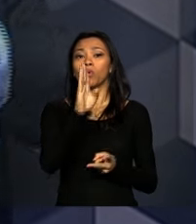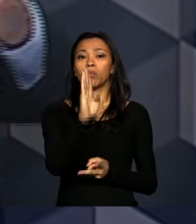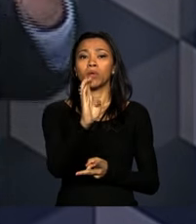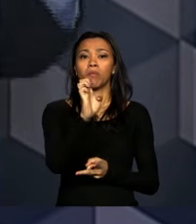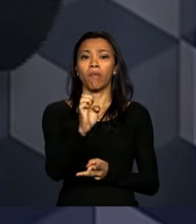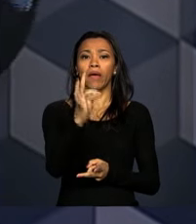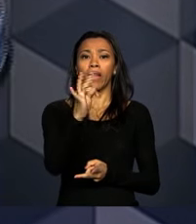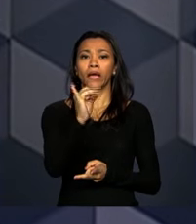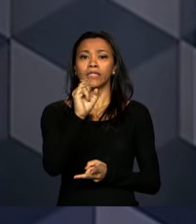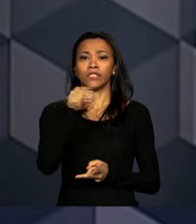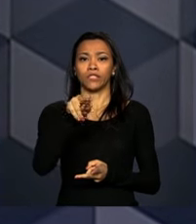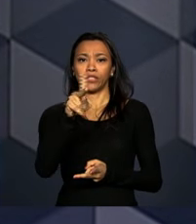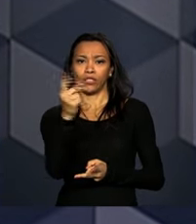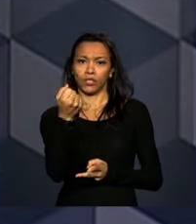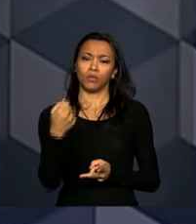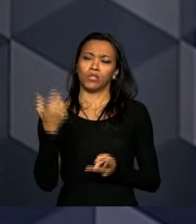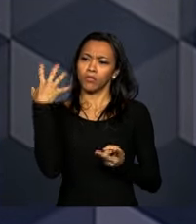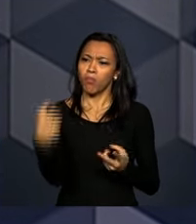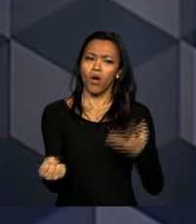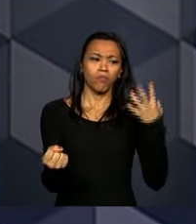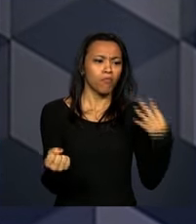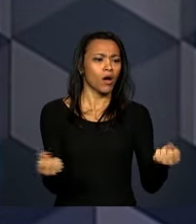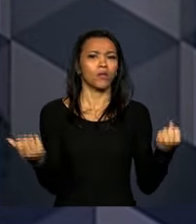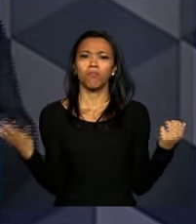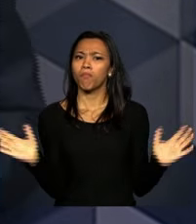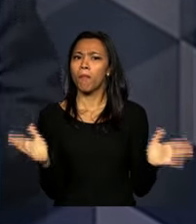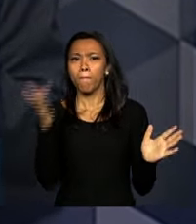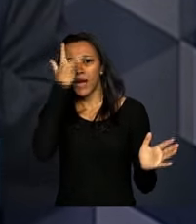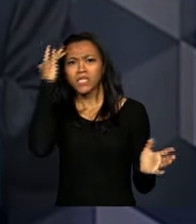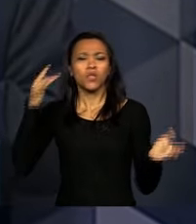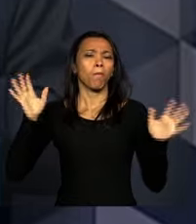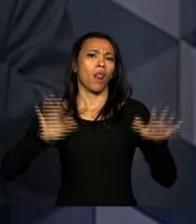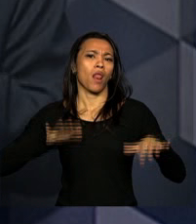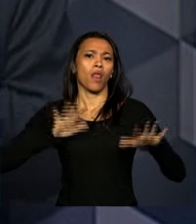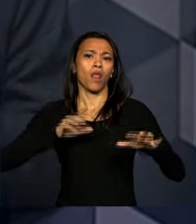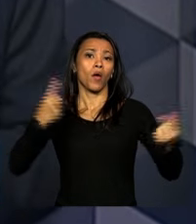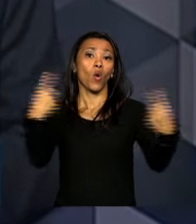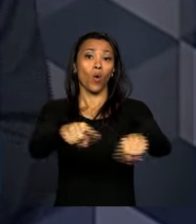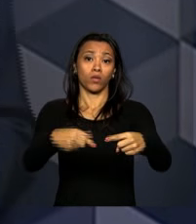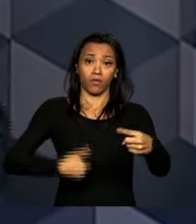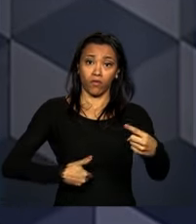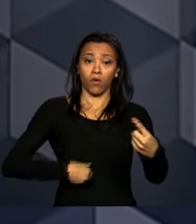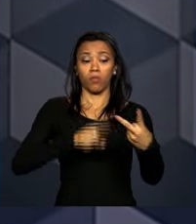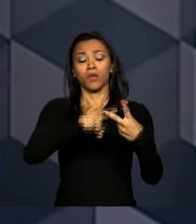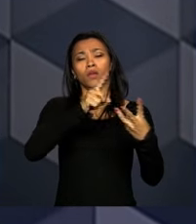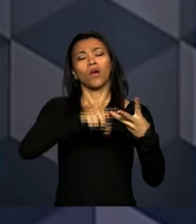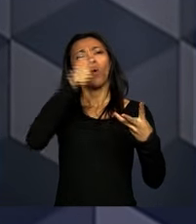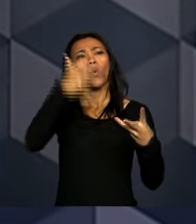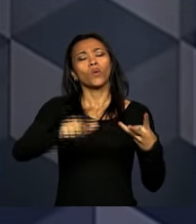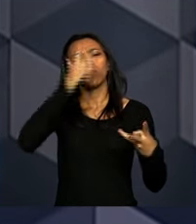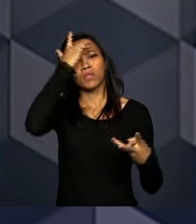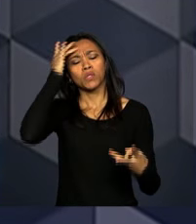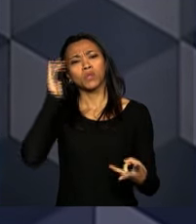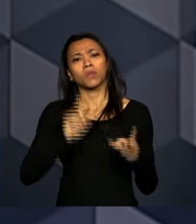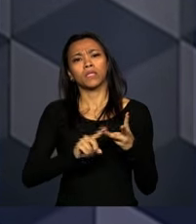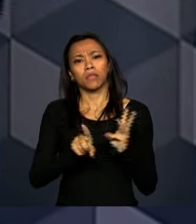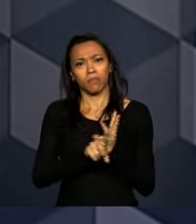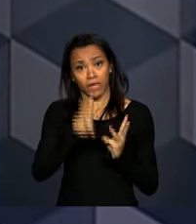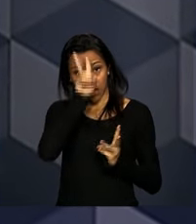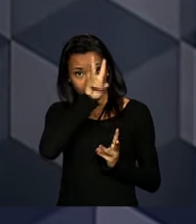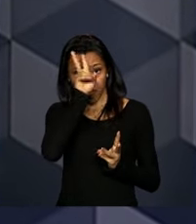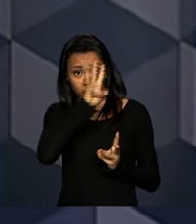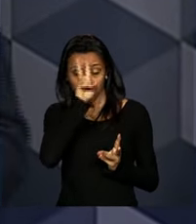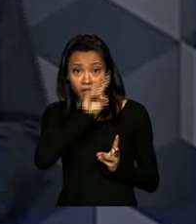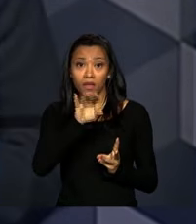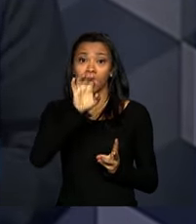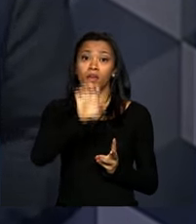que mobilizou o Brasil na luta contra a fome. Veio no meu coração, na minha memória, a figura de Dom Helder